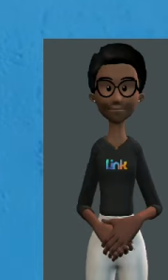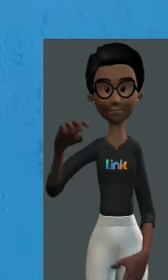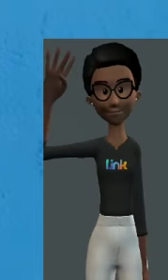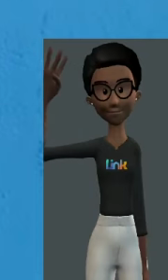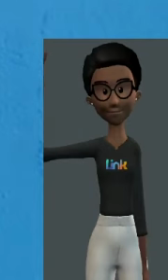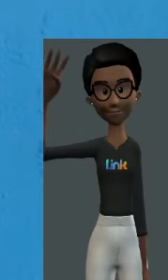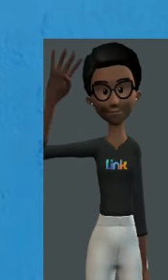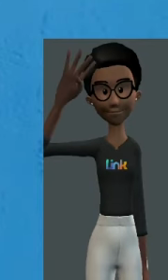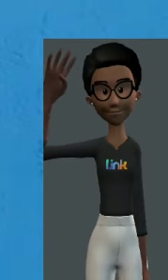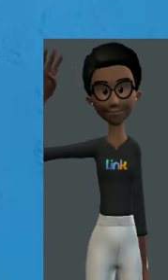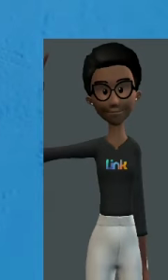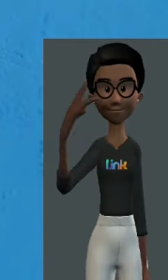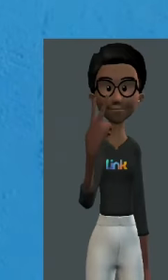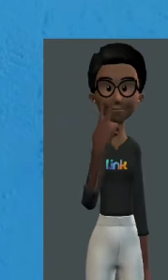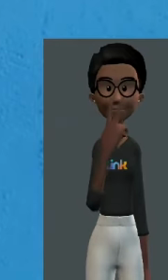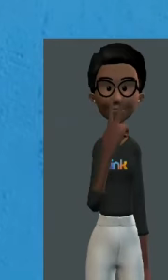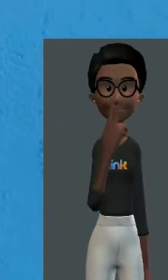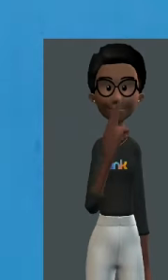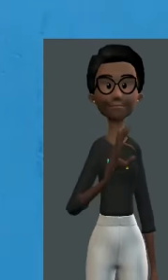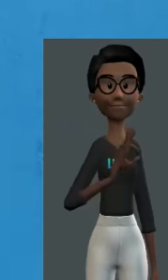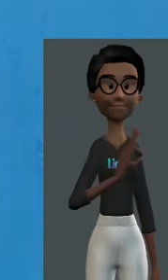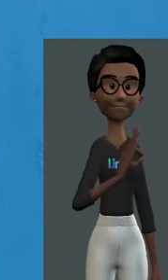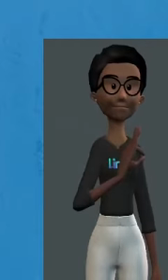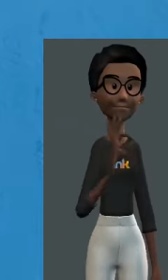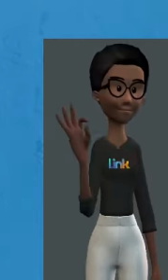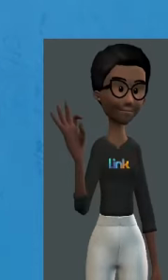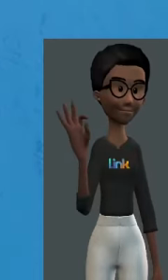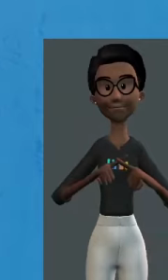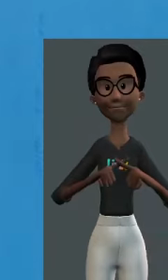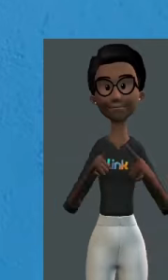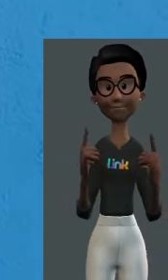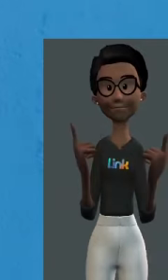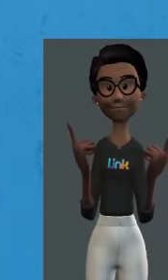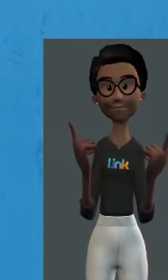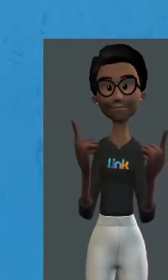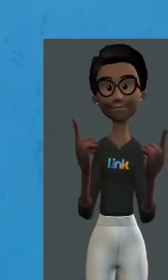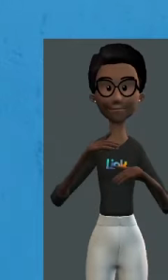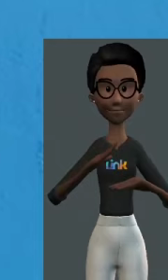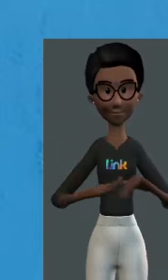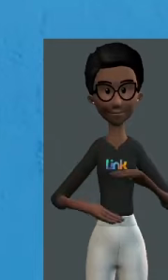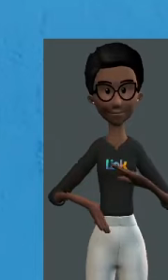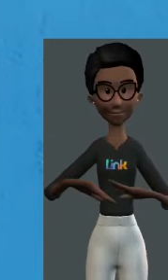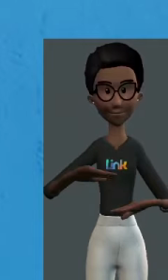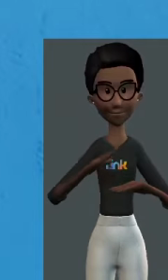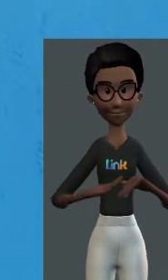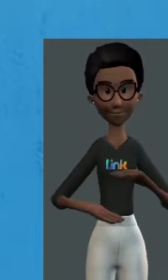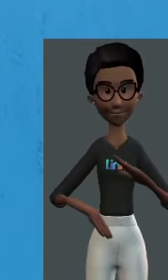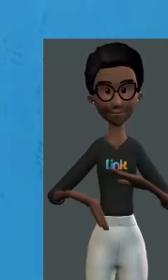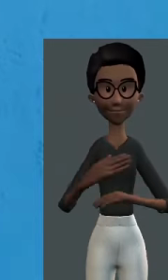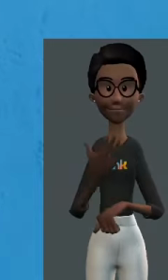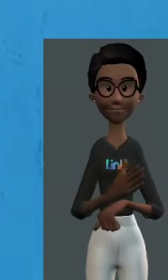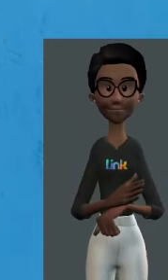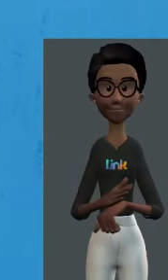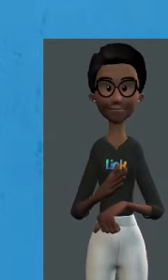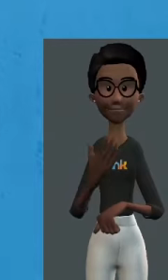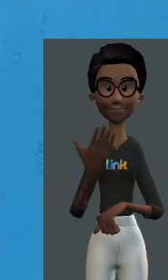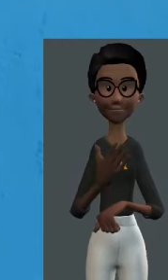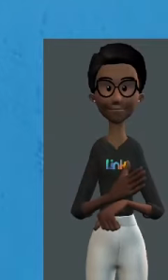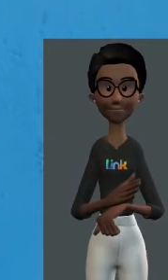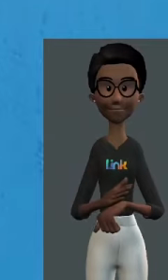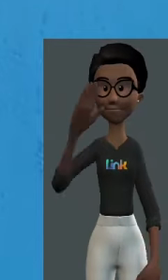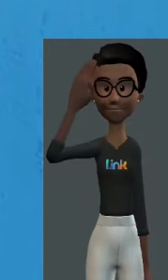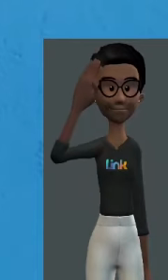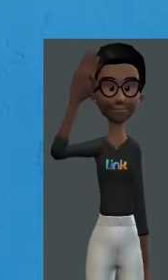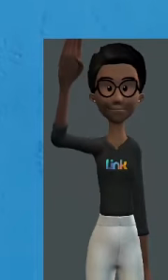sociedade ela vai ter. Só que isso entra um problema, porque imagina que tem uma pessoa que ela não sabe